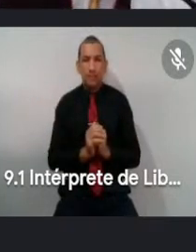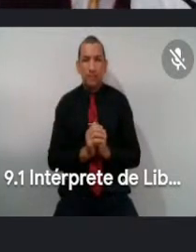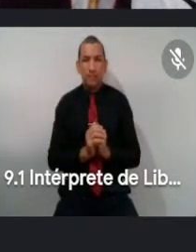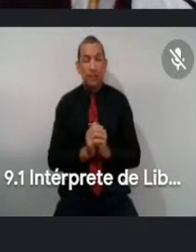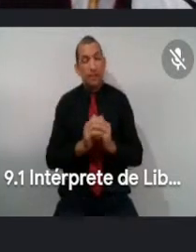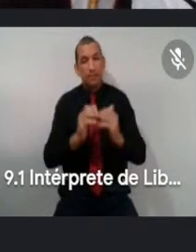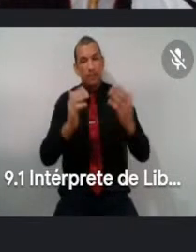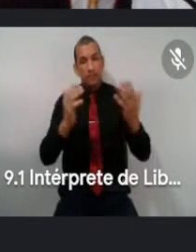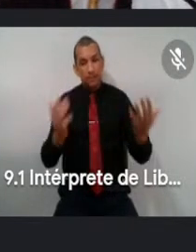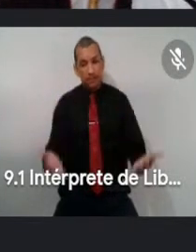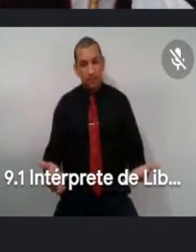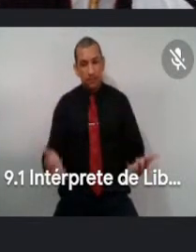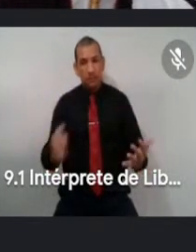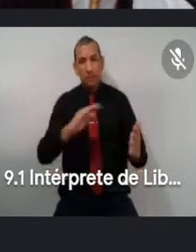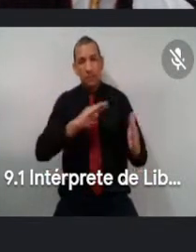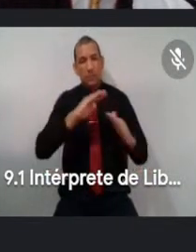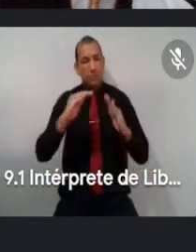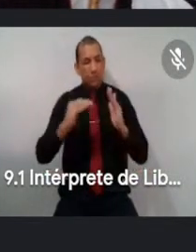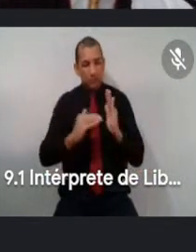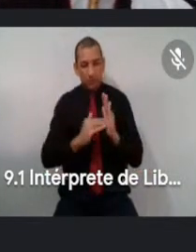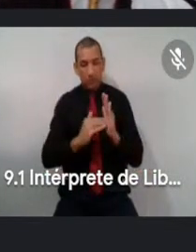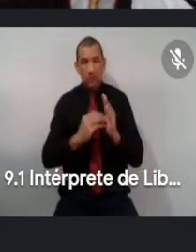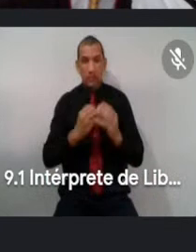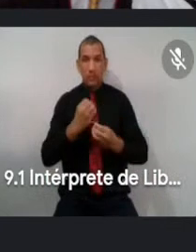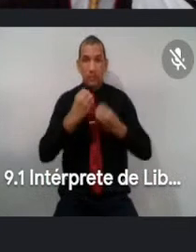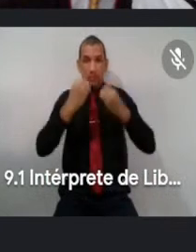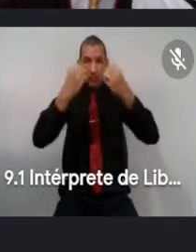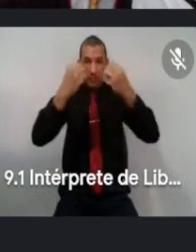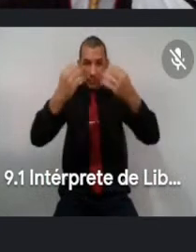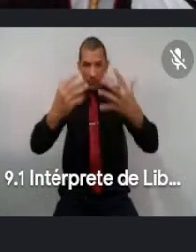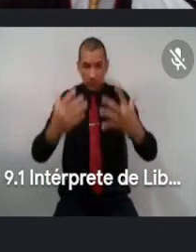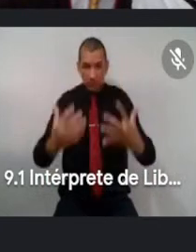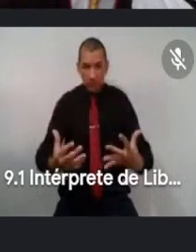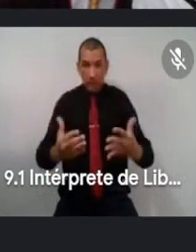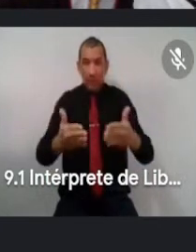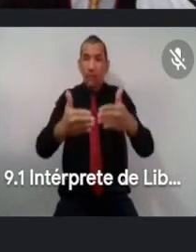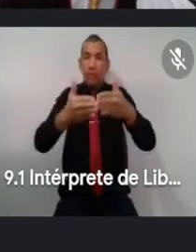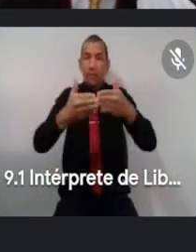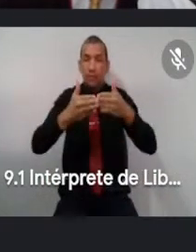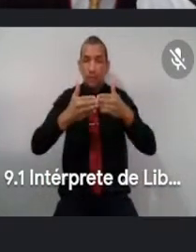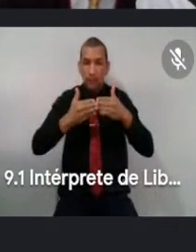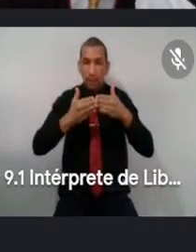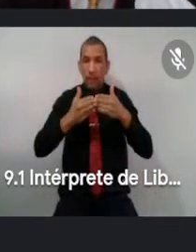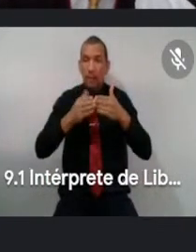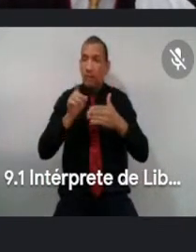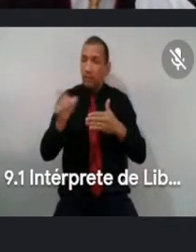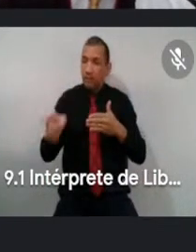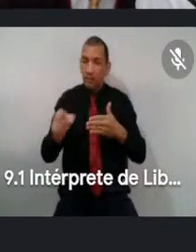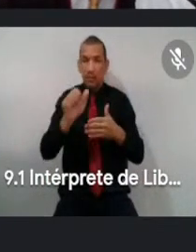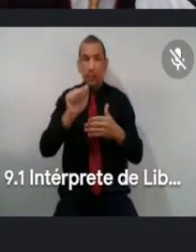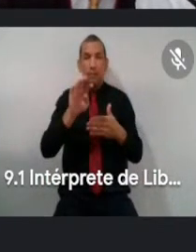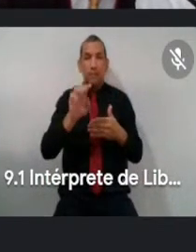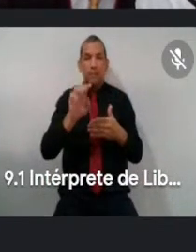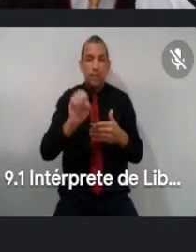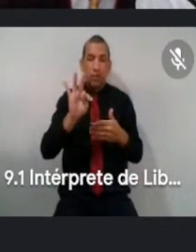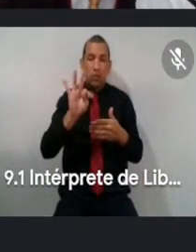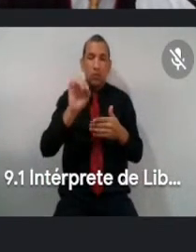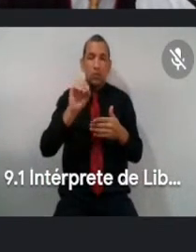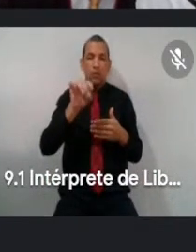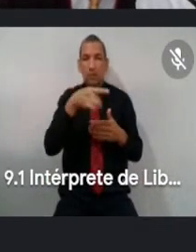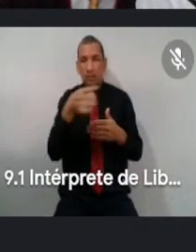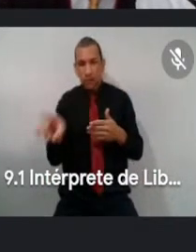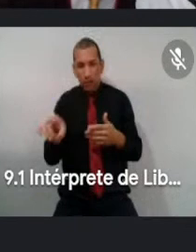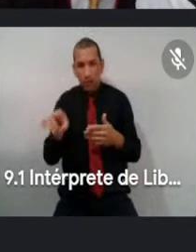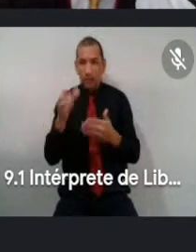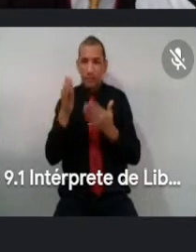Então po tudo isso é já já no México é que se pede a absorção dos recorrentes